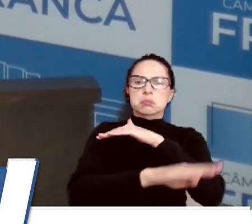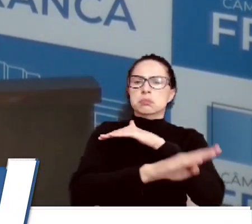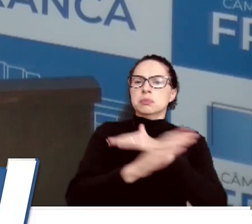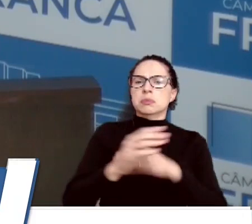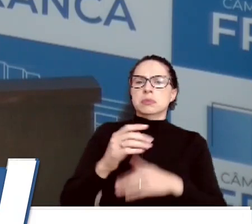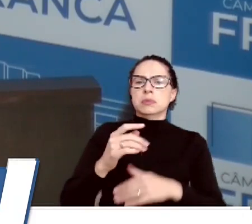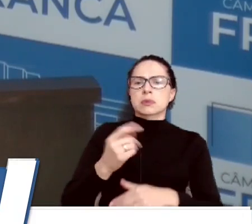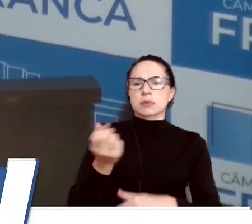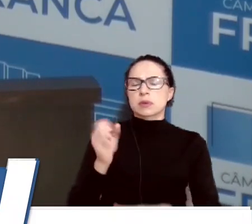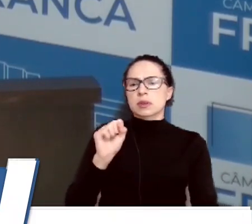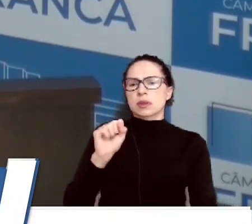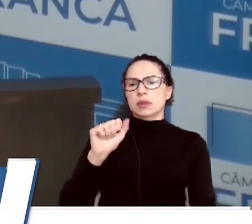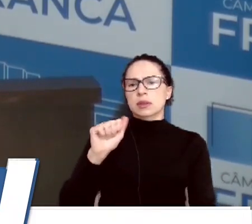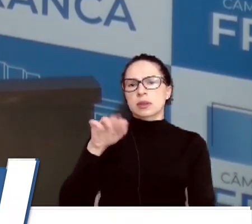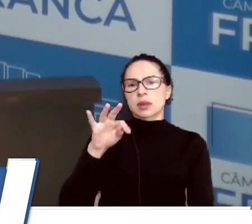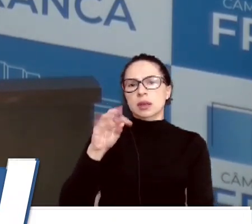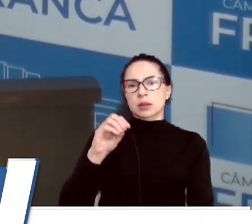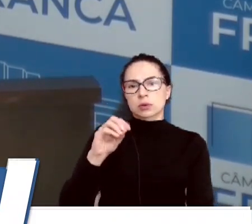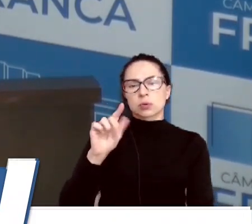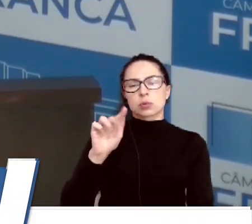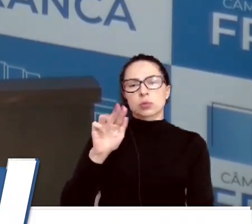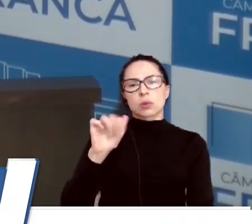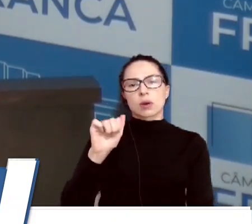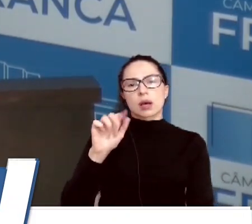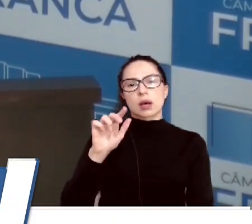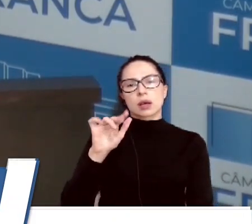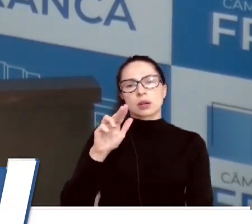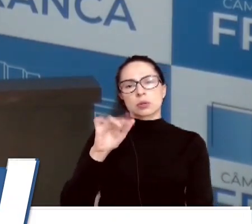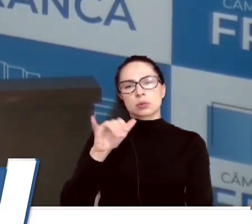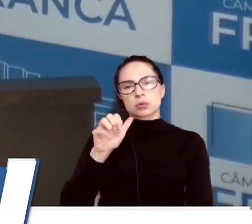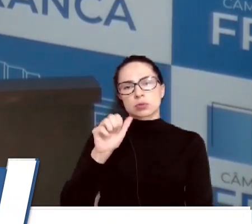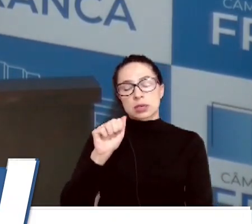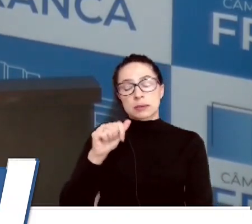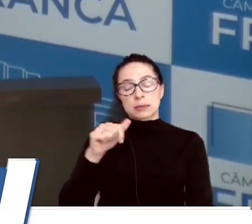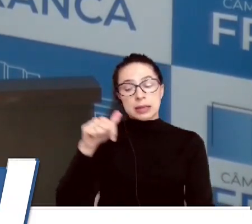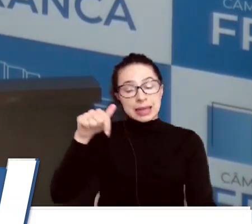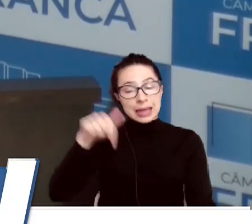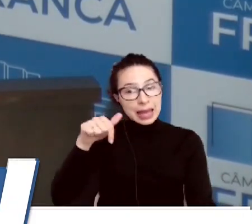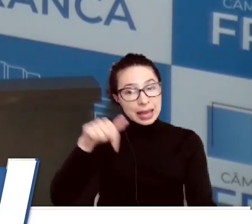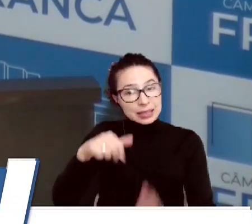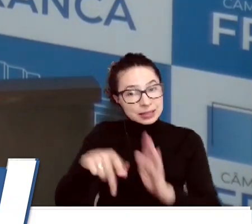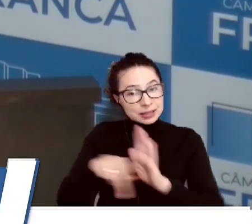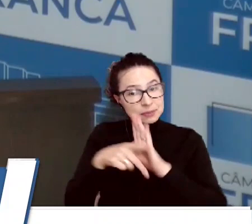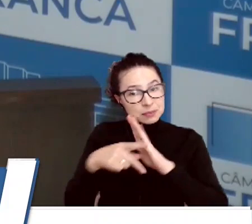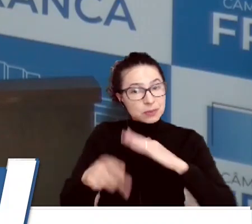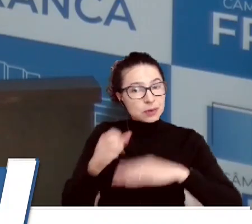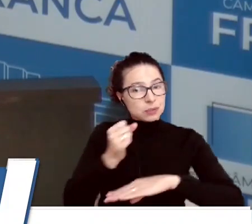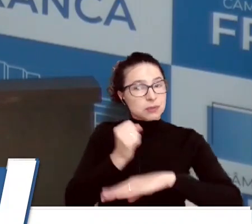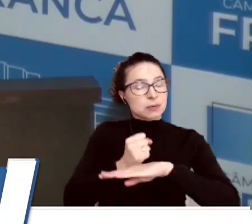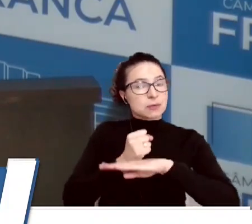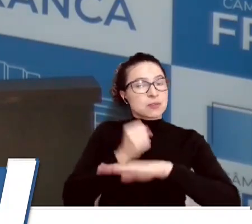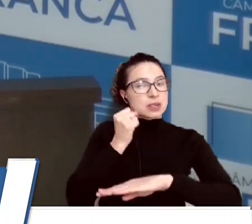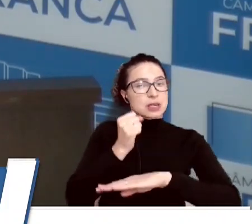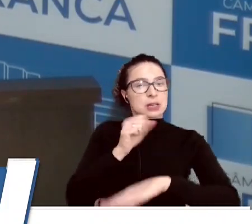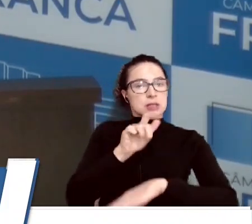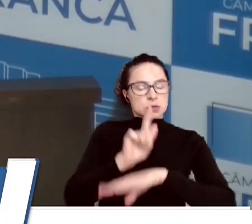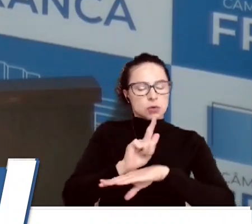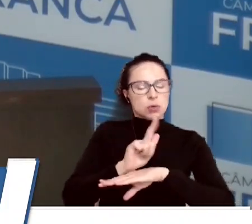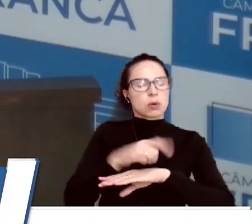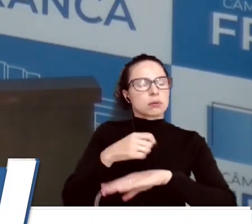Santos-Guarujá, mas que nosso gestor, o nosso gestor, precisa ser um bom